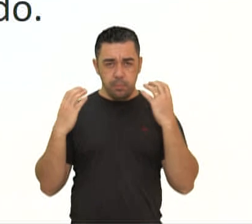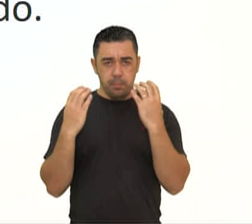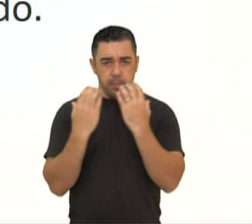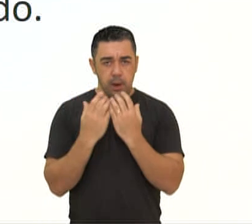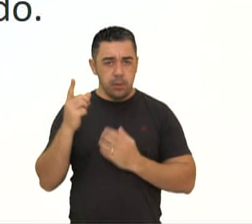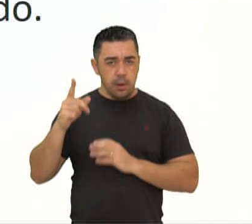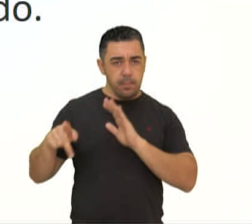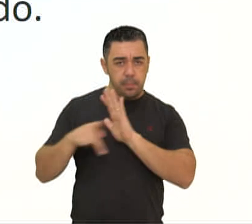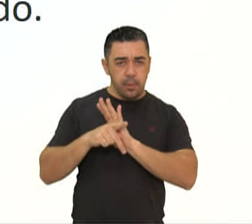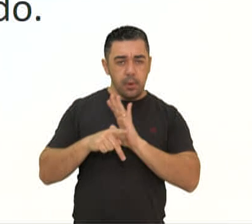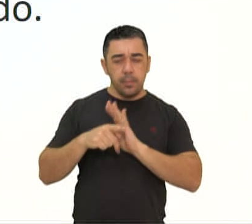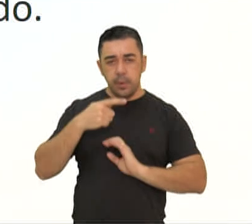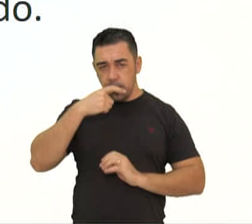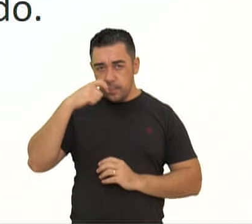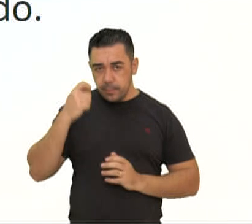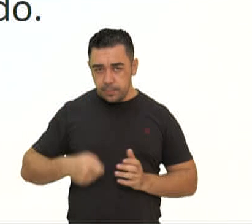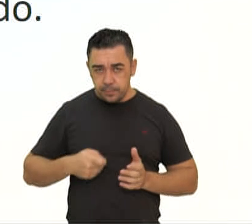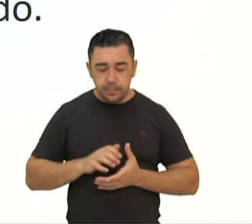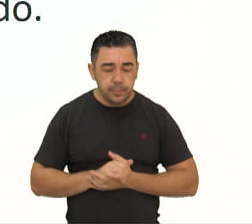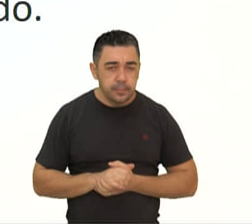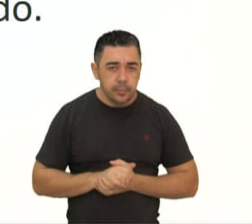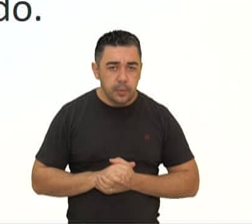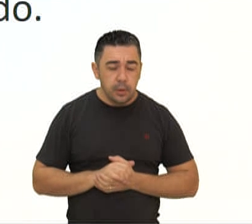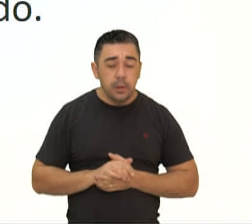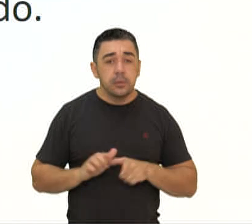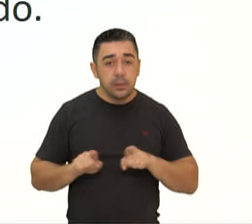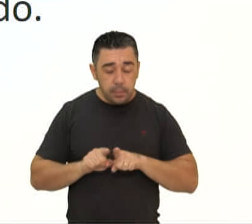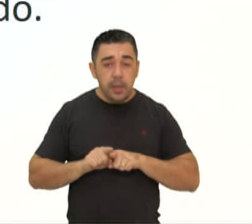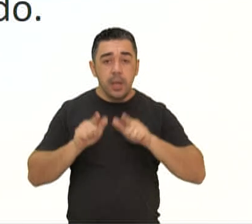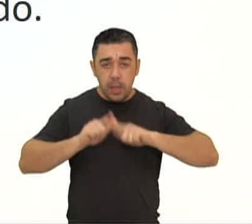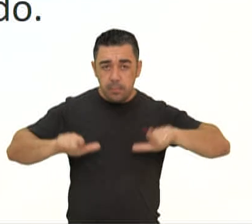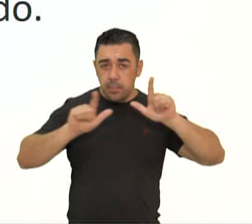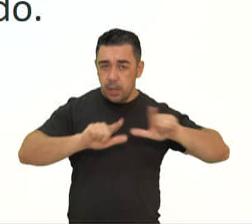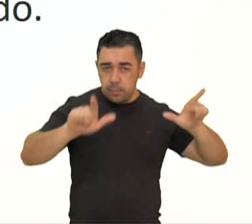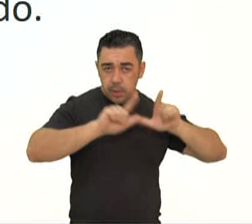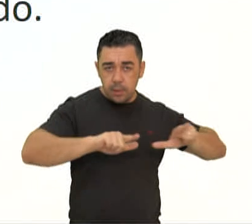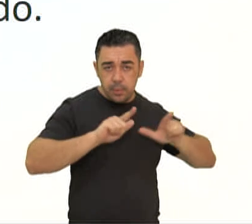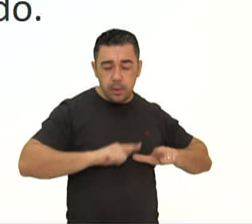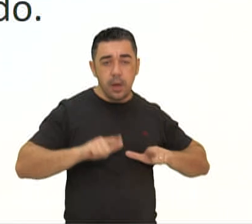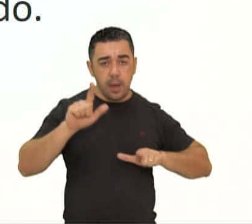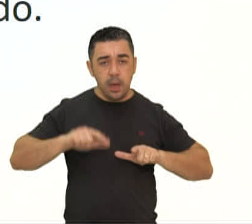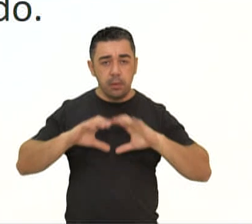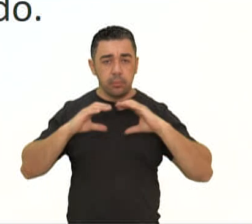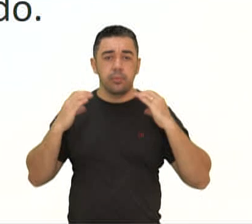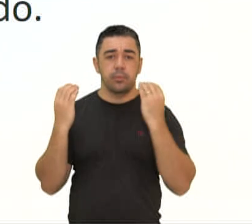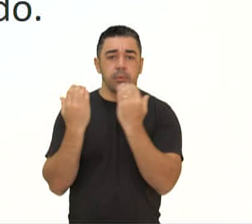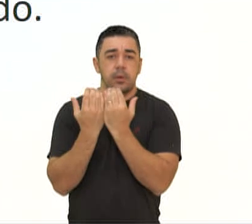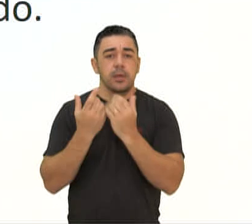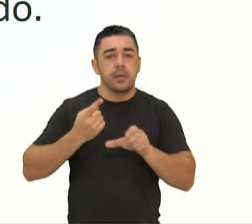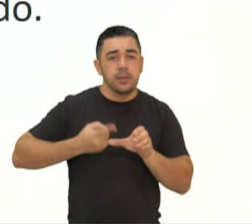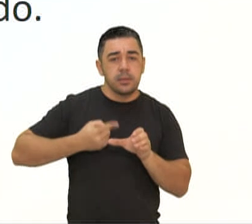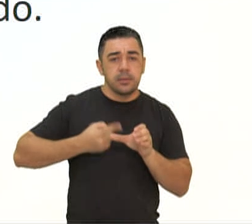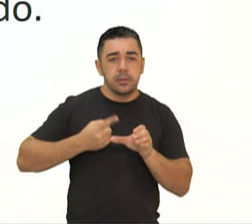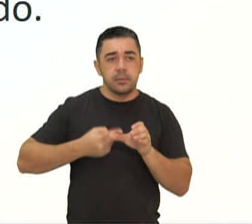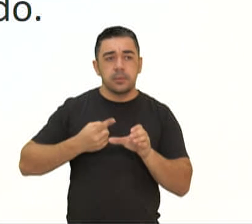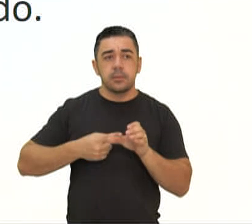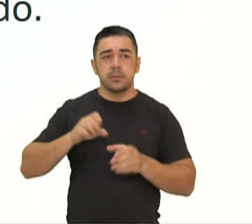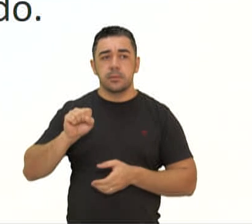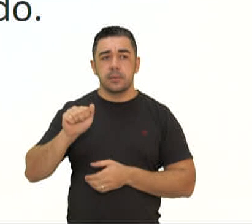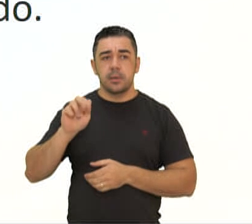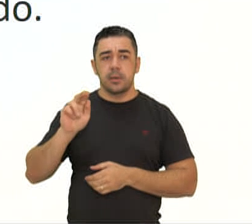Moscou. A faxina após um jogo também foi destaque na Arena Mordóvia, na cidade de